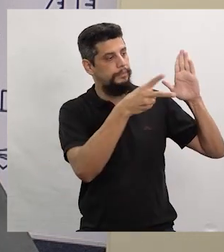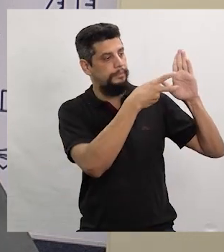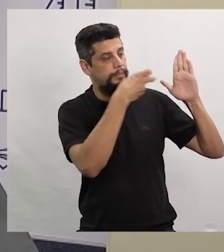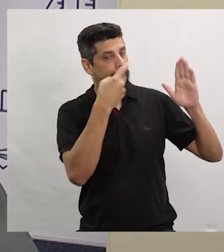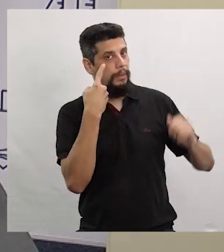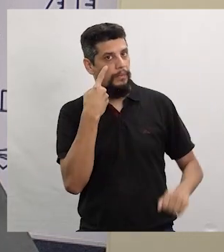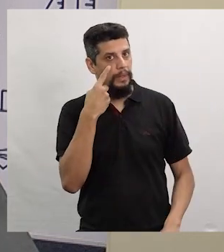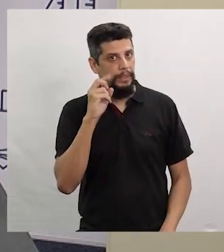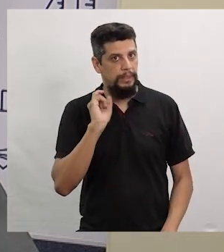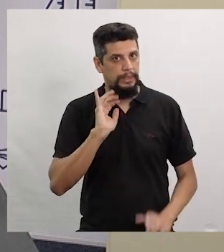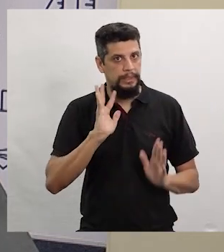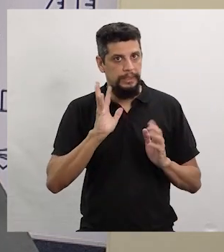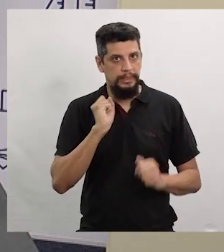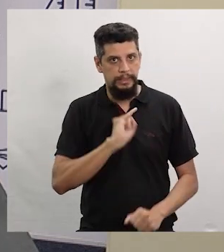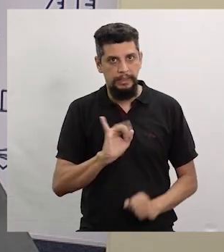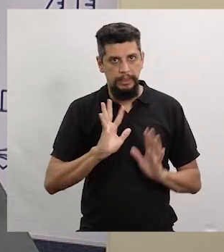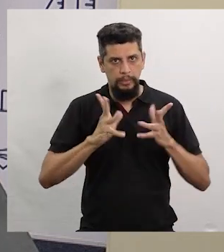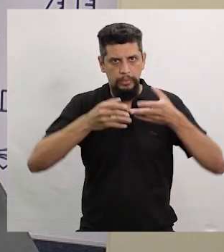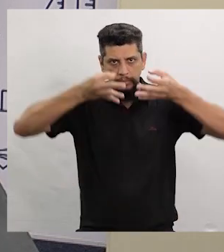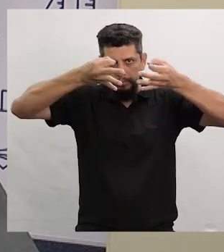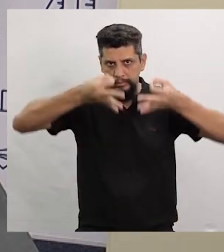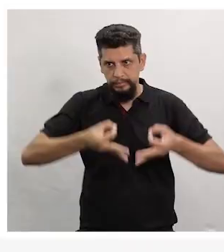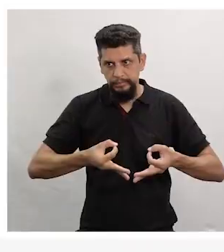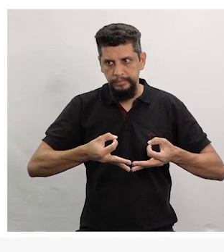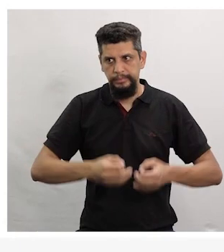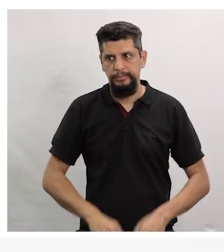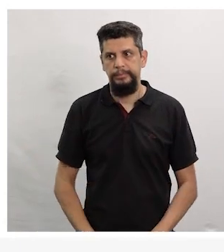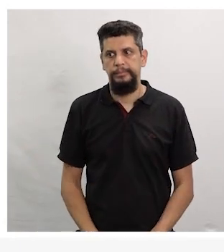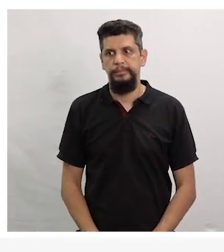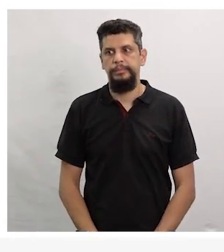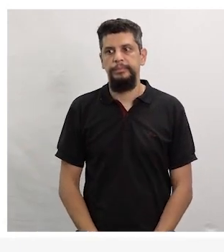nós vamos conferir se está tudo certinho